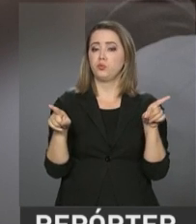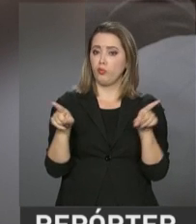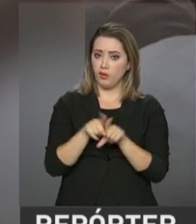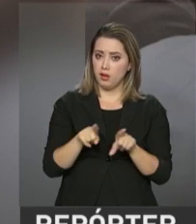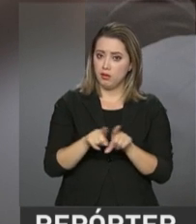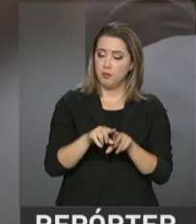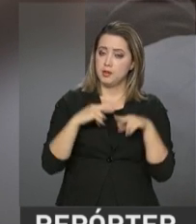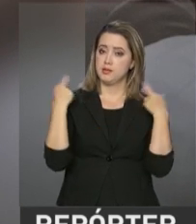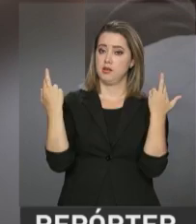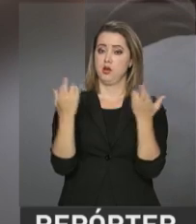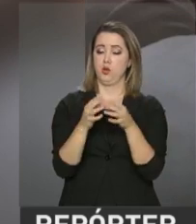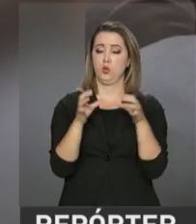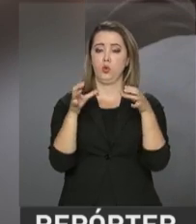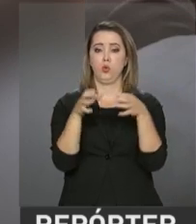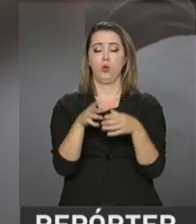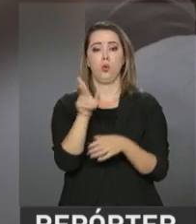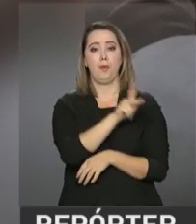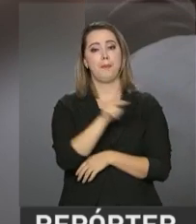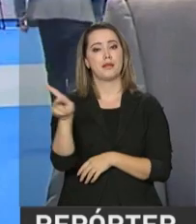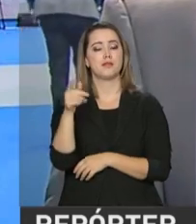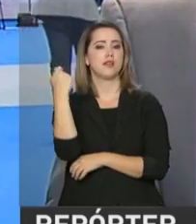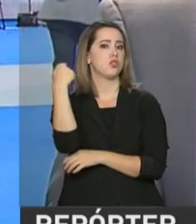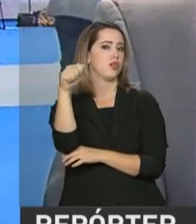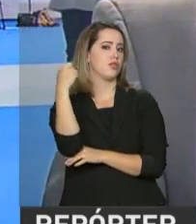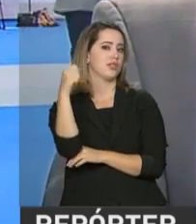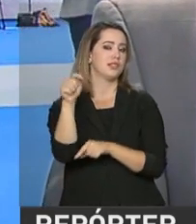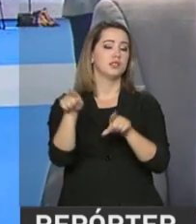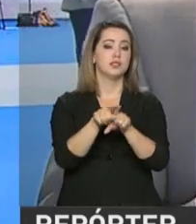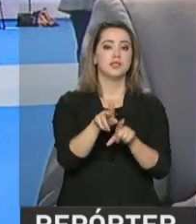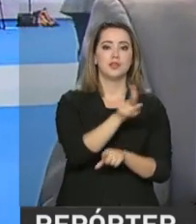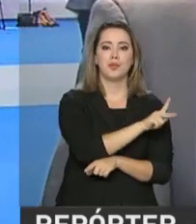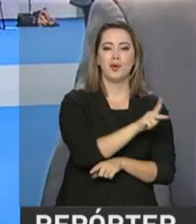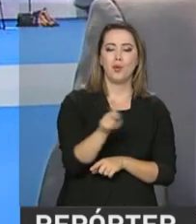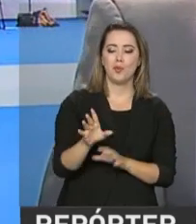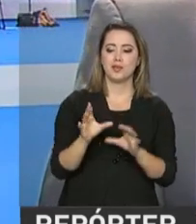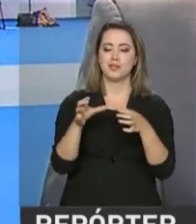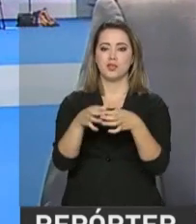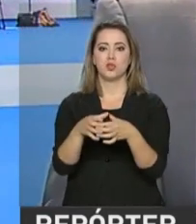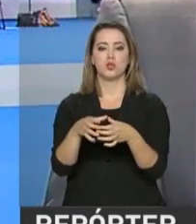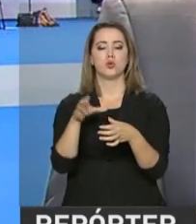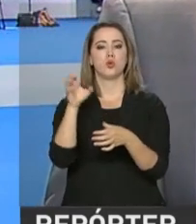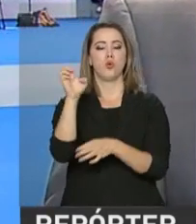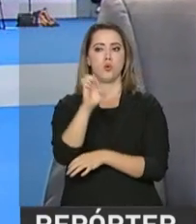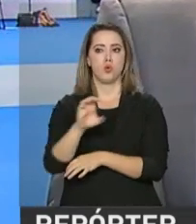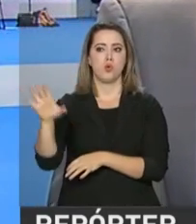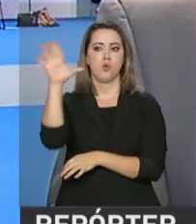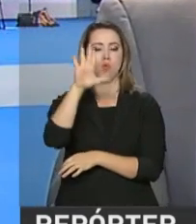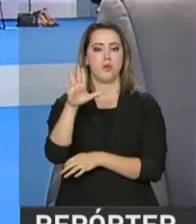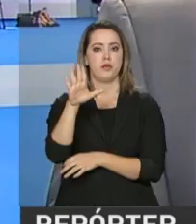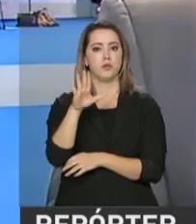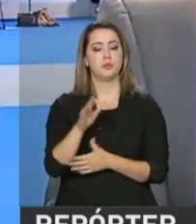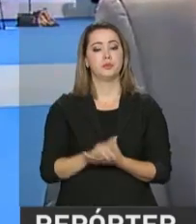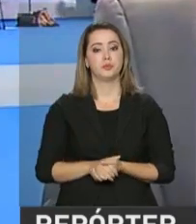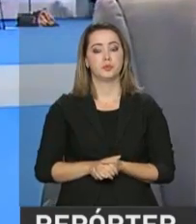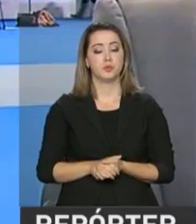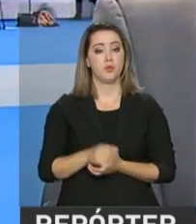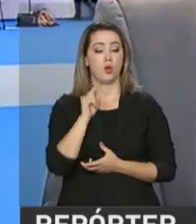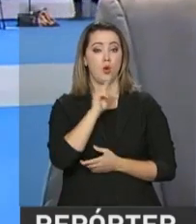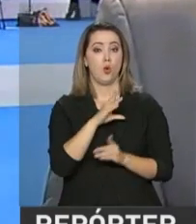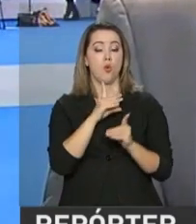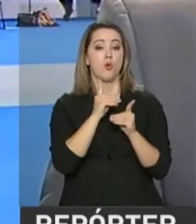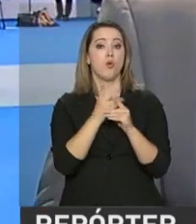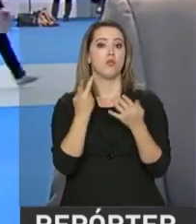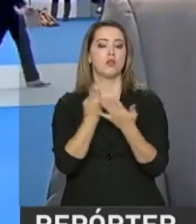se reuniu com o presidente argentino, Maurício Macri, e com o presidente da Comissão Europeia, Jean-Claude Juncker. O